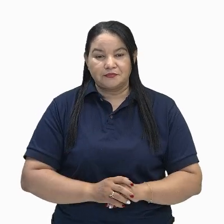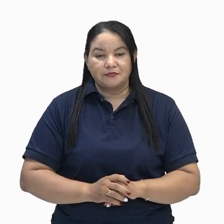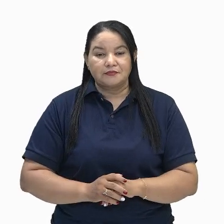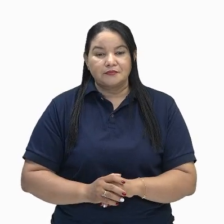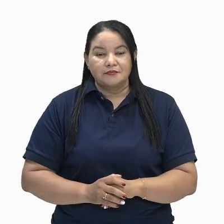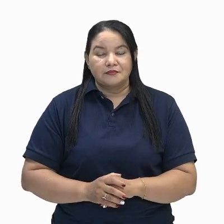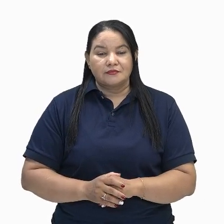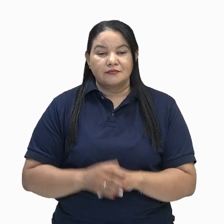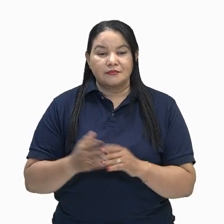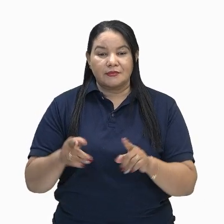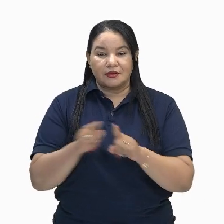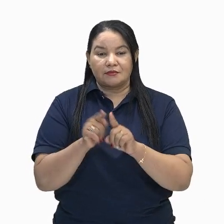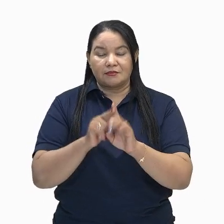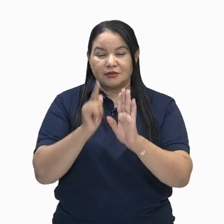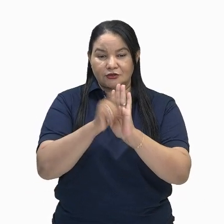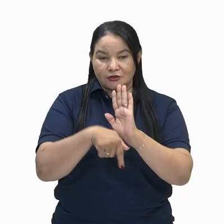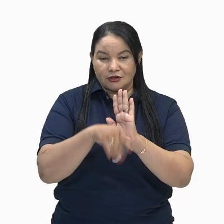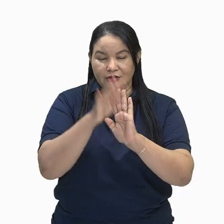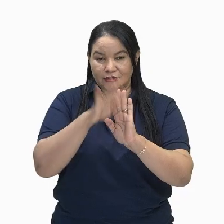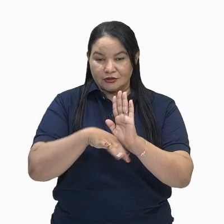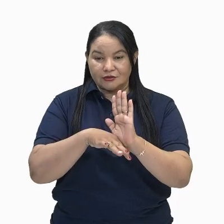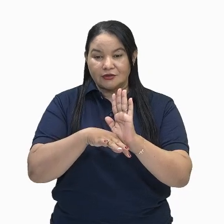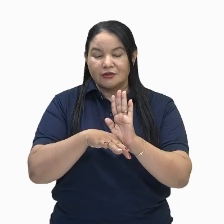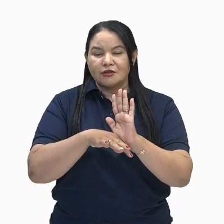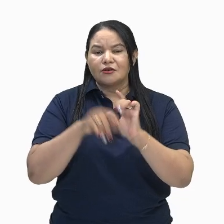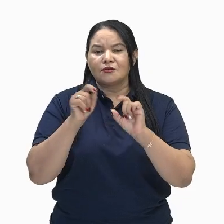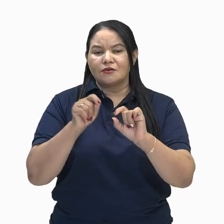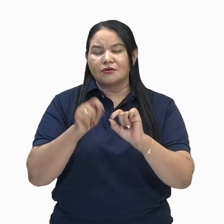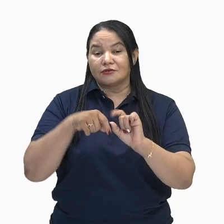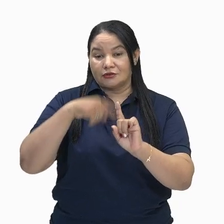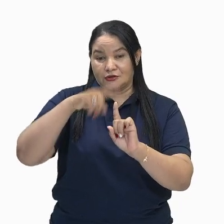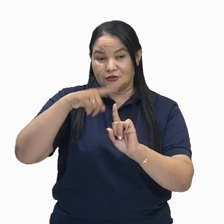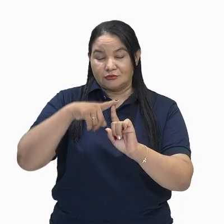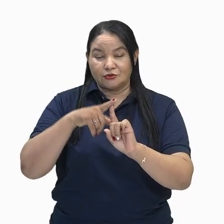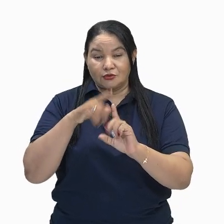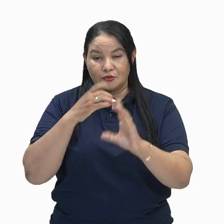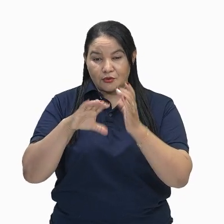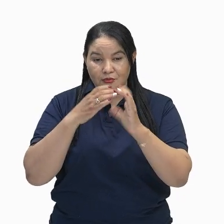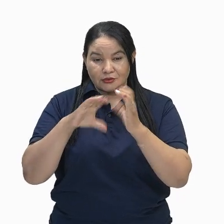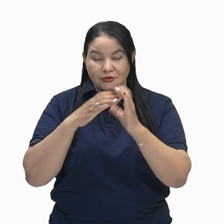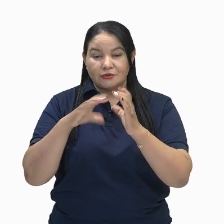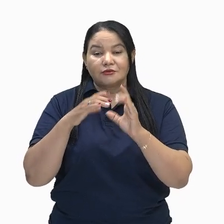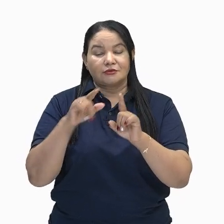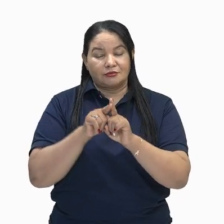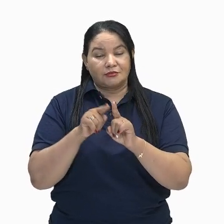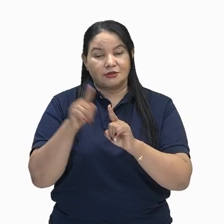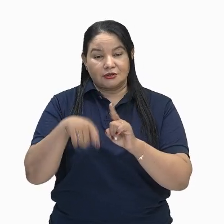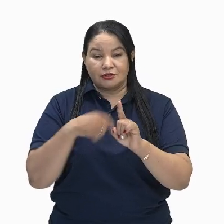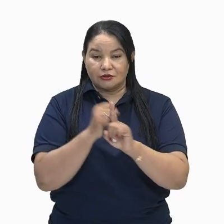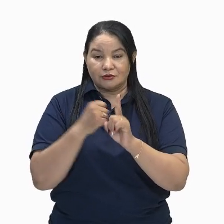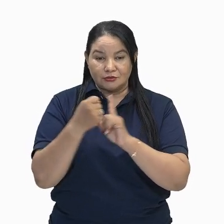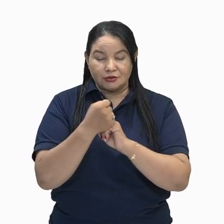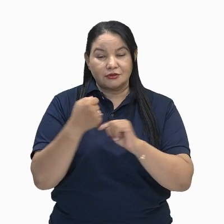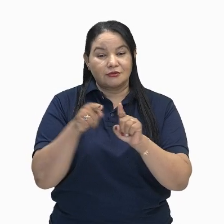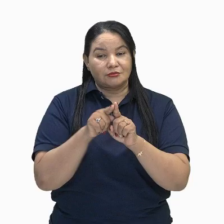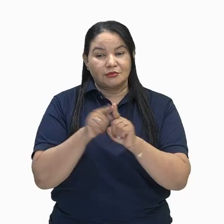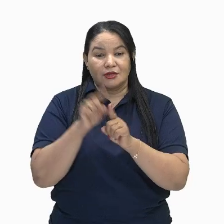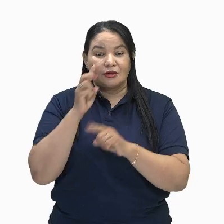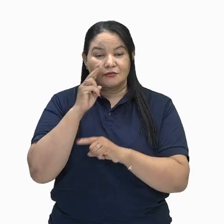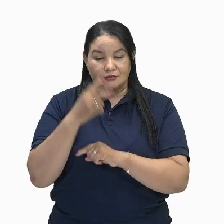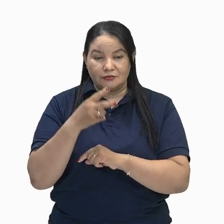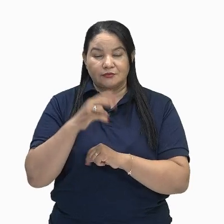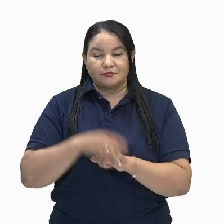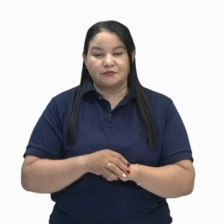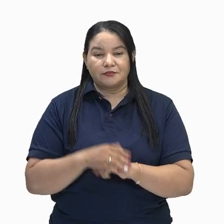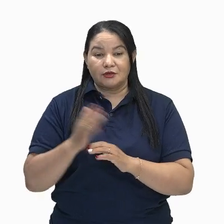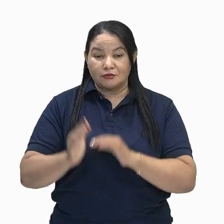E os gêneros textuais são formas de comunicação socialmente estabelecidas e reconhecidas, que